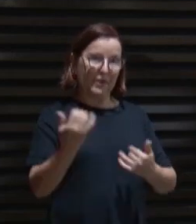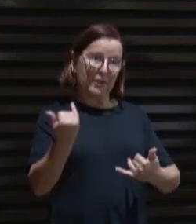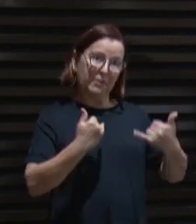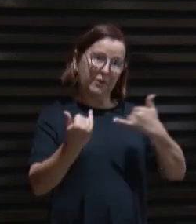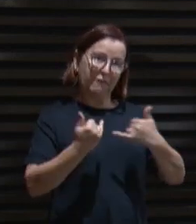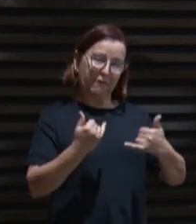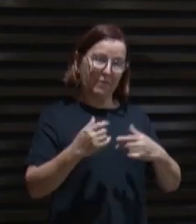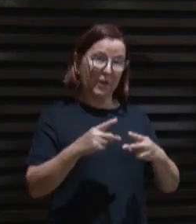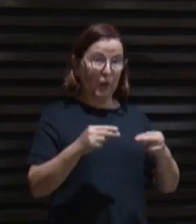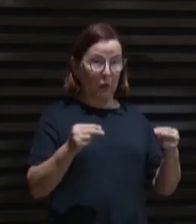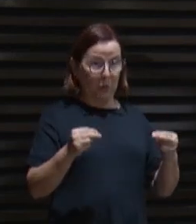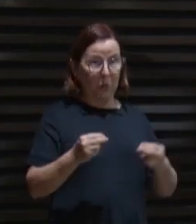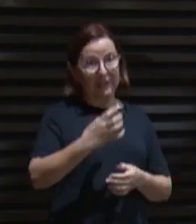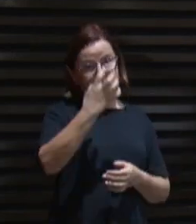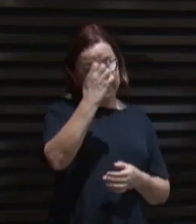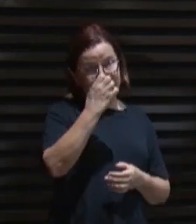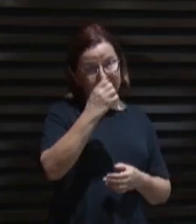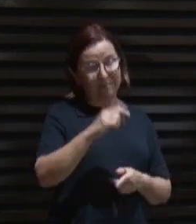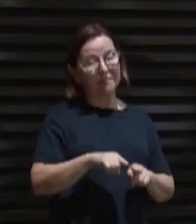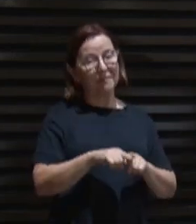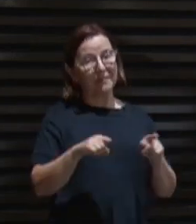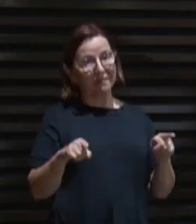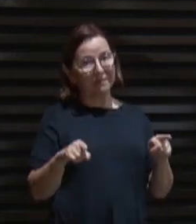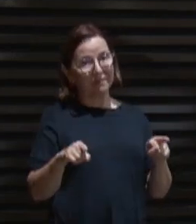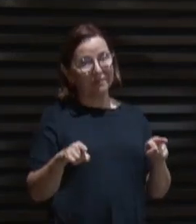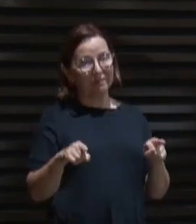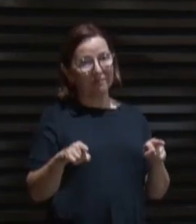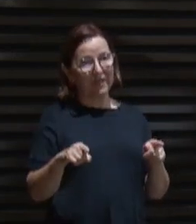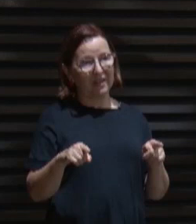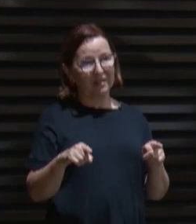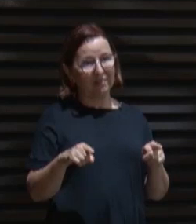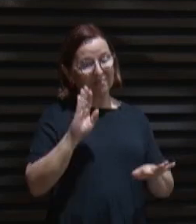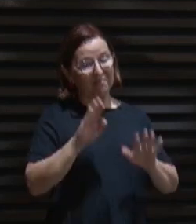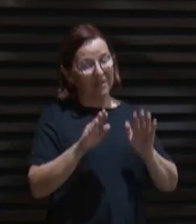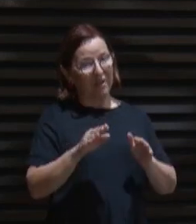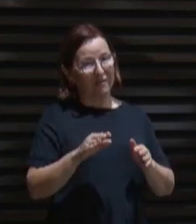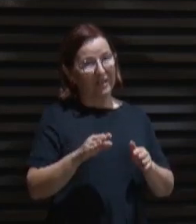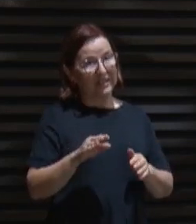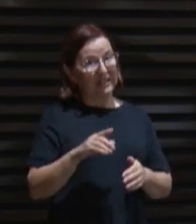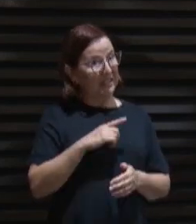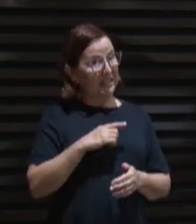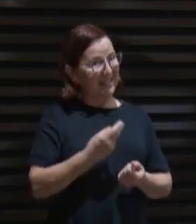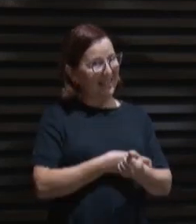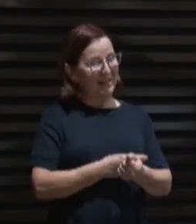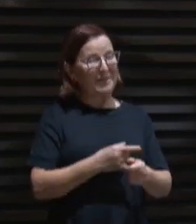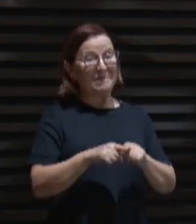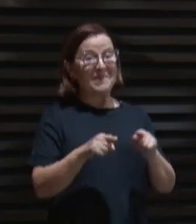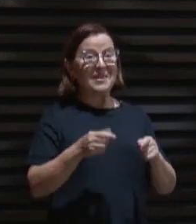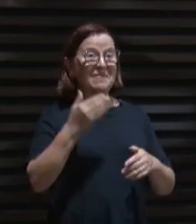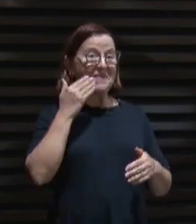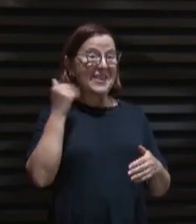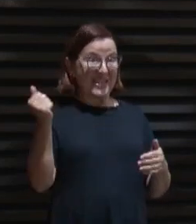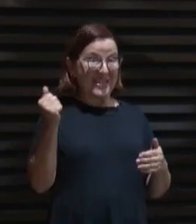coisas mais ou menos sérias, mas mesmo assim sujeito a erros. Mas a melhor informação que eu tenho é a